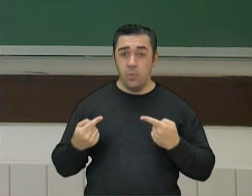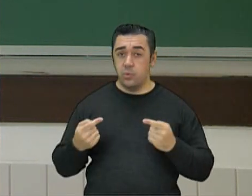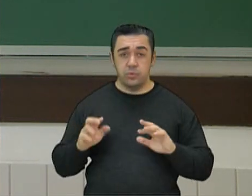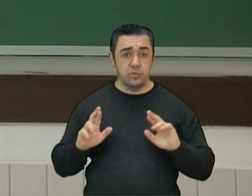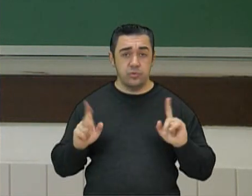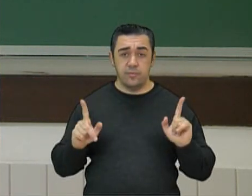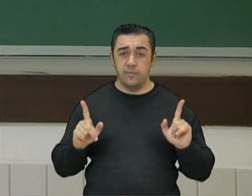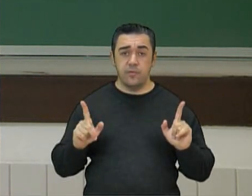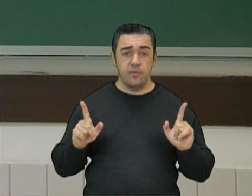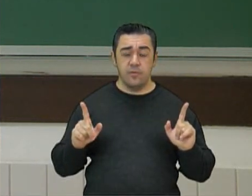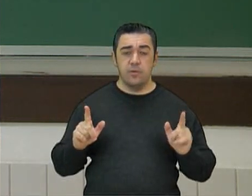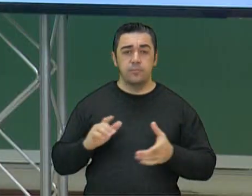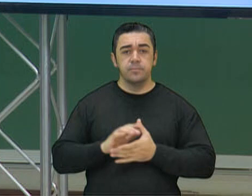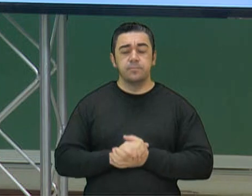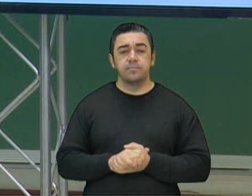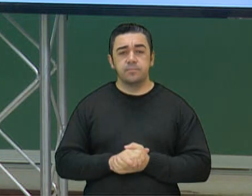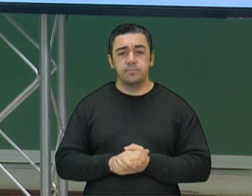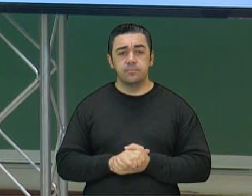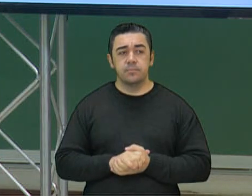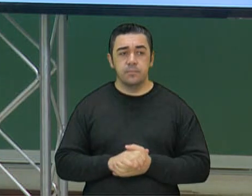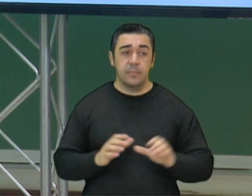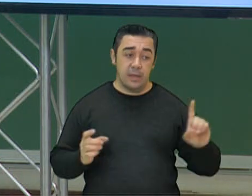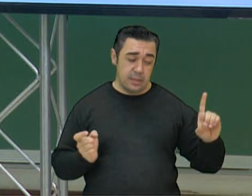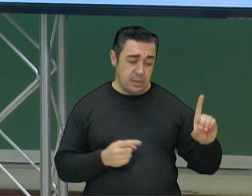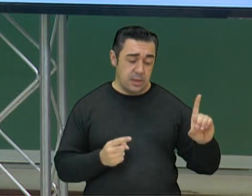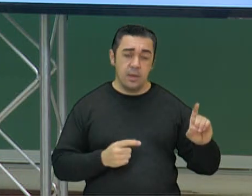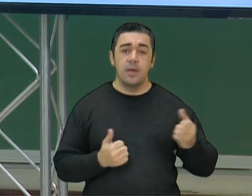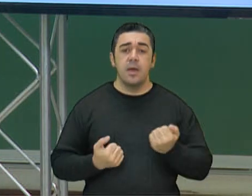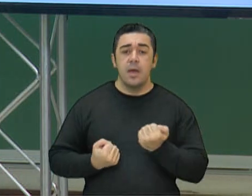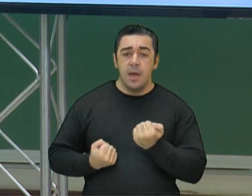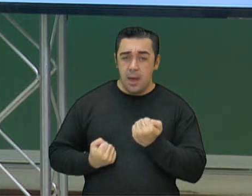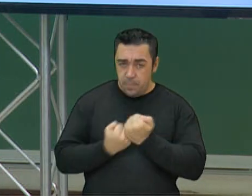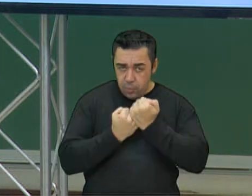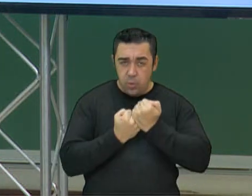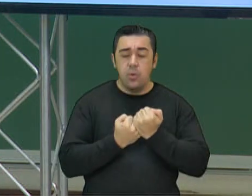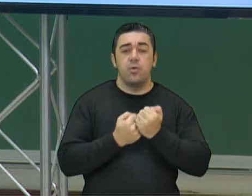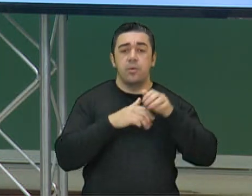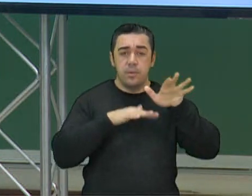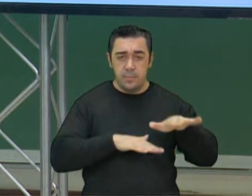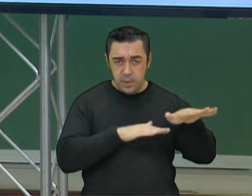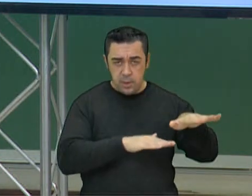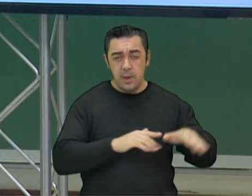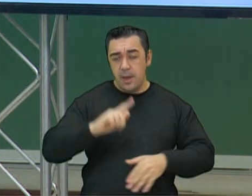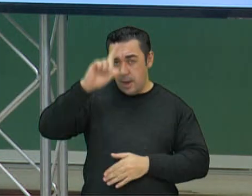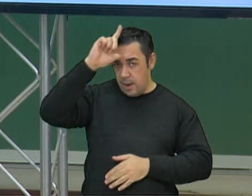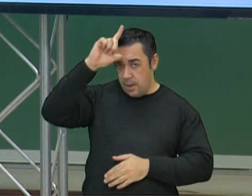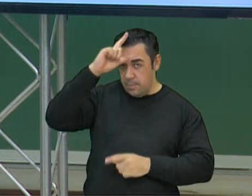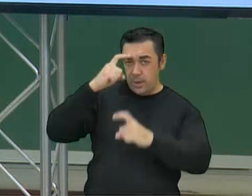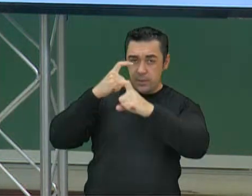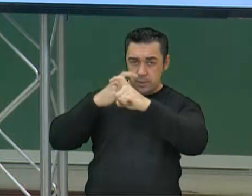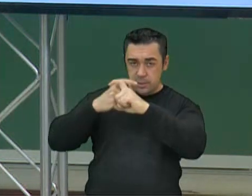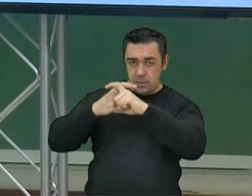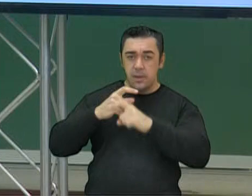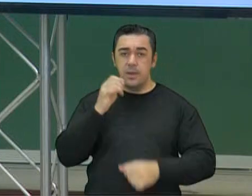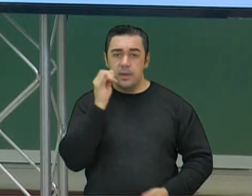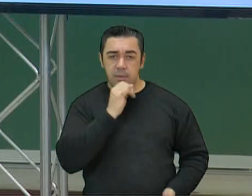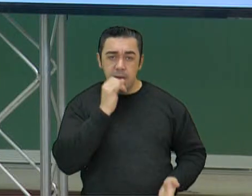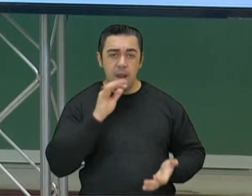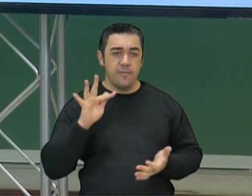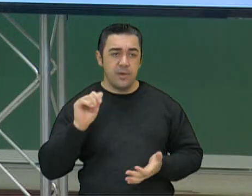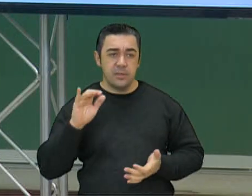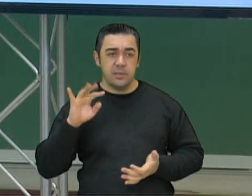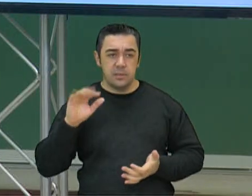das tropas do general Franco. E, letra D, apoio militar da Alemanha nazista e da Itália fascista. A resposta